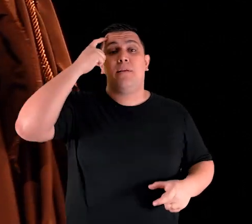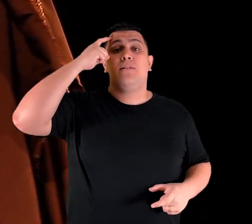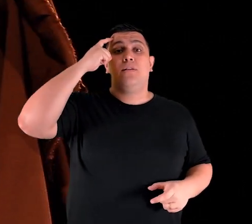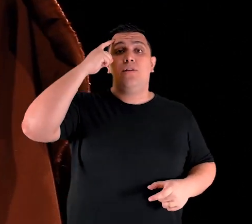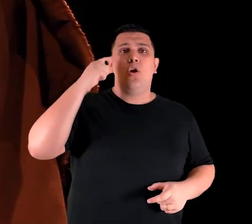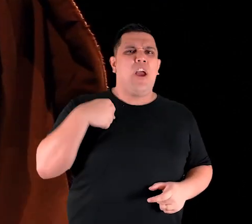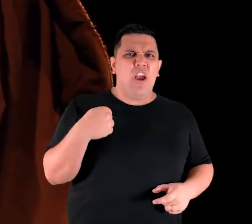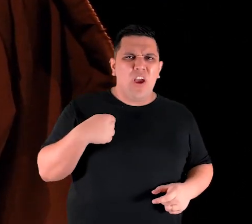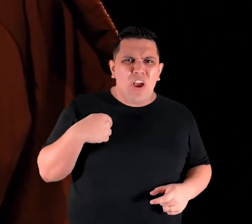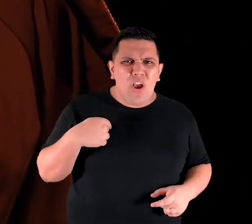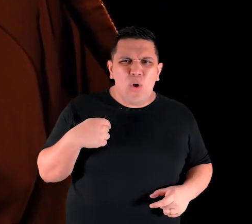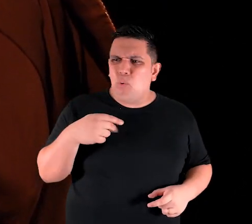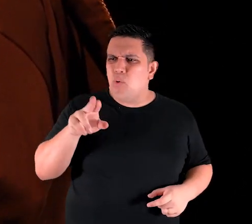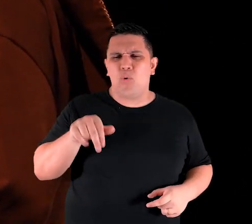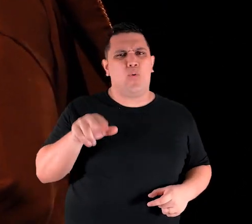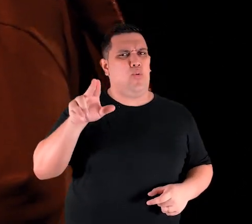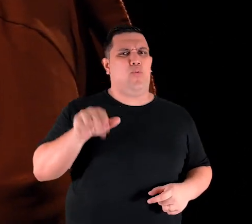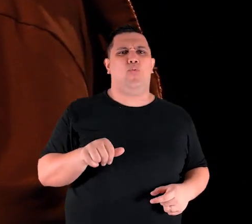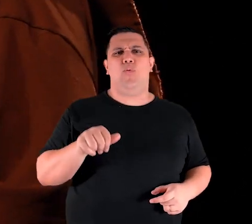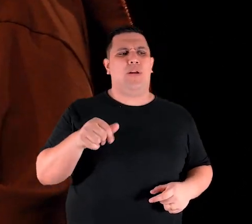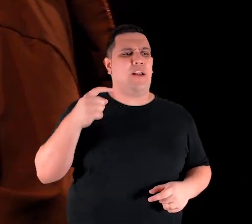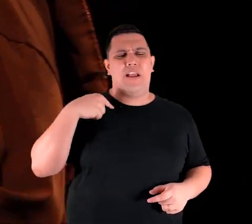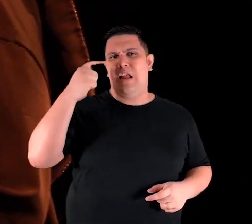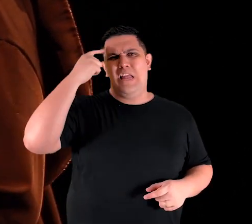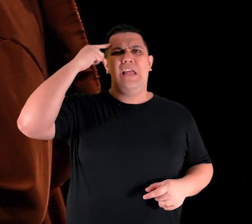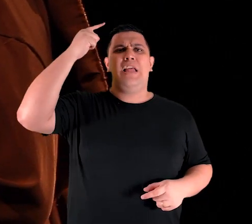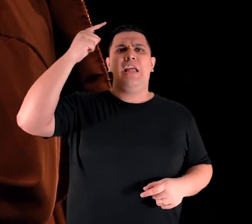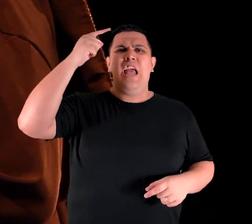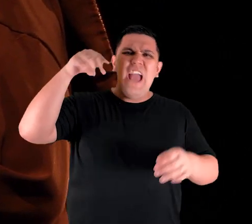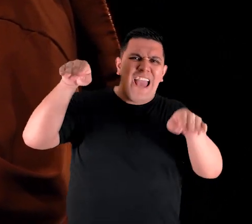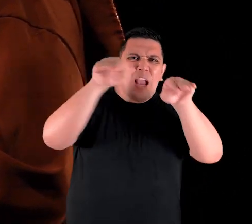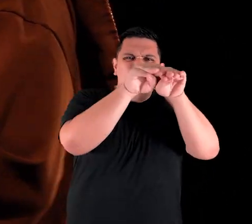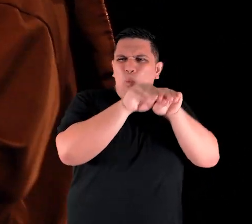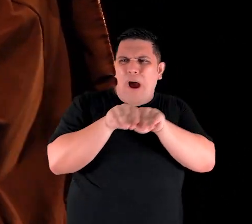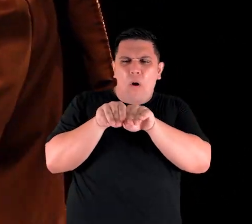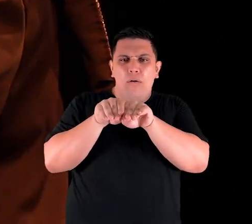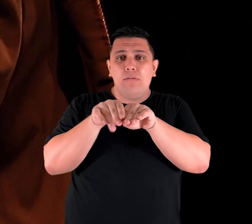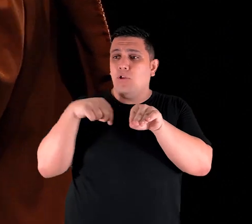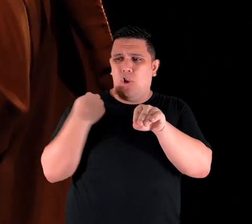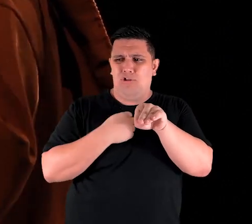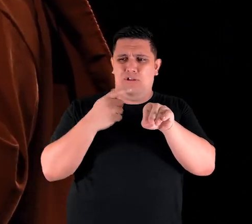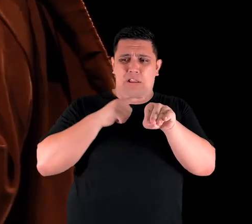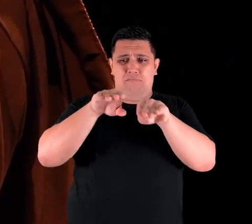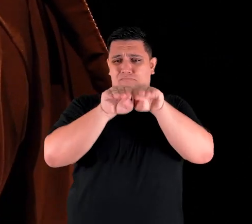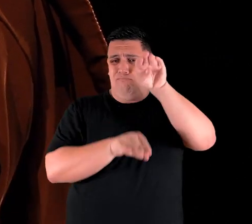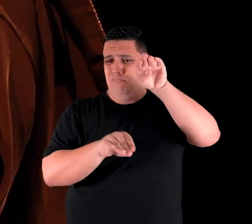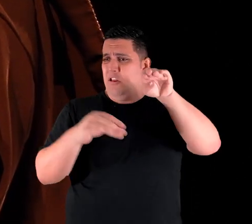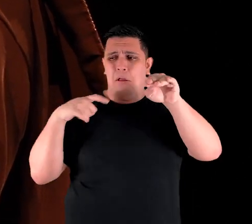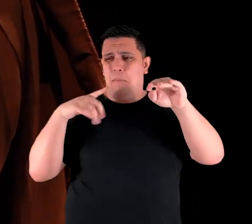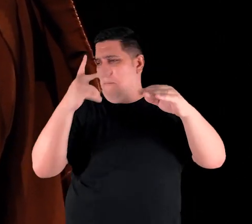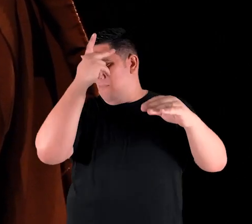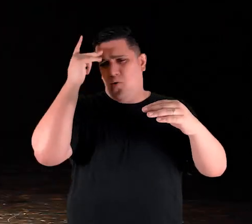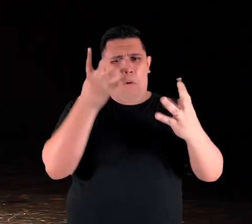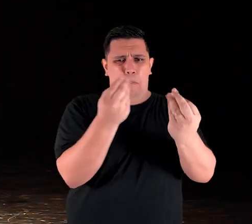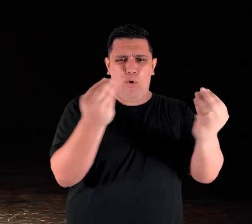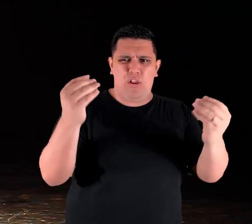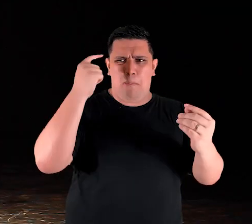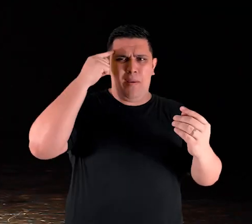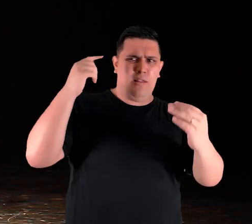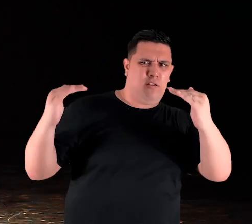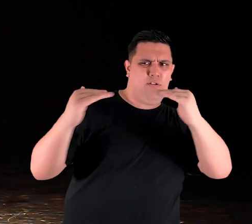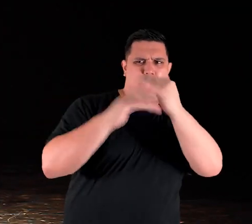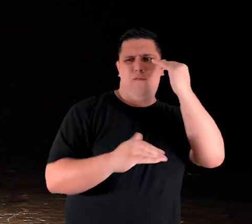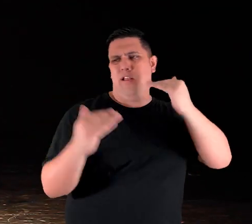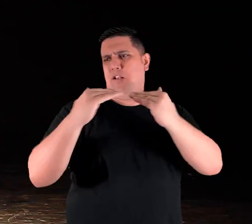E nunca foi uma ideologia homogênea. Tínhamos várias divergências